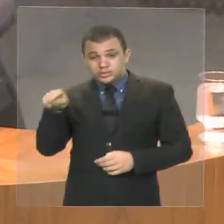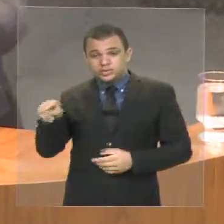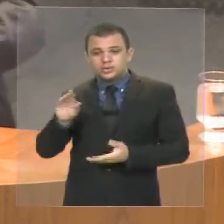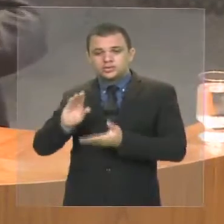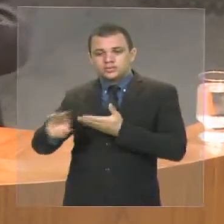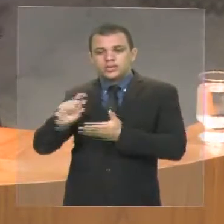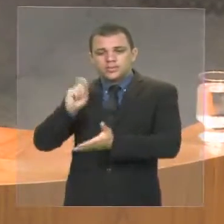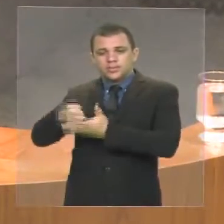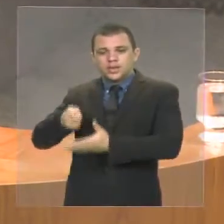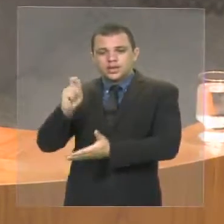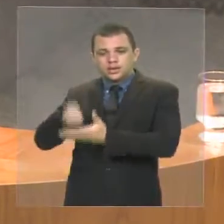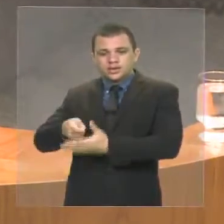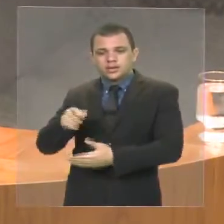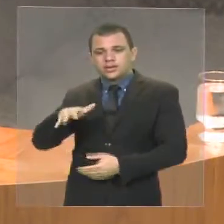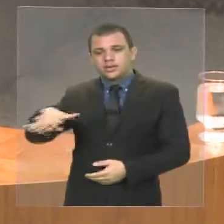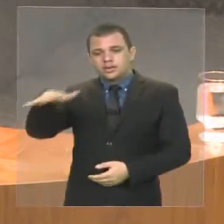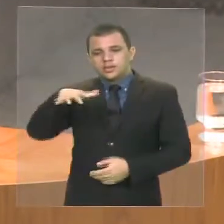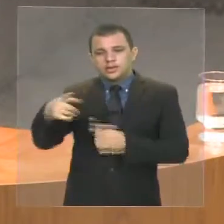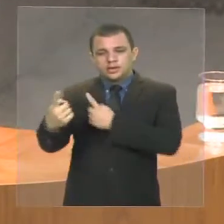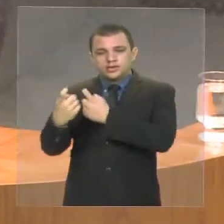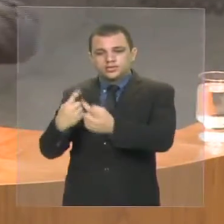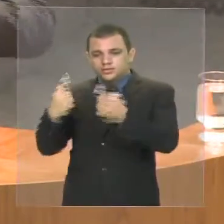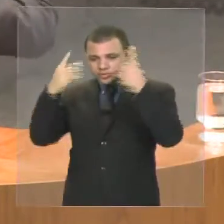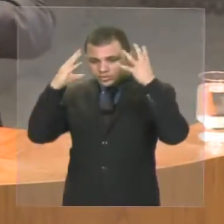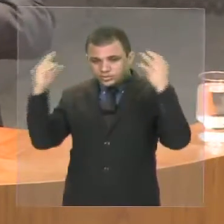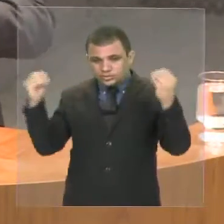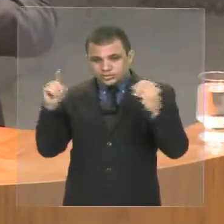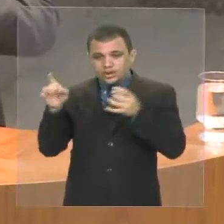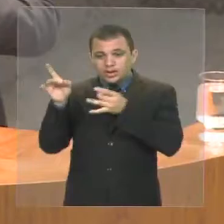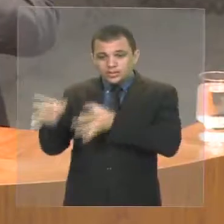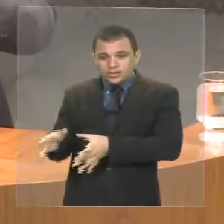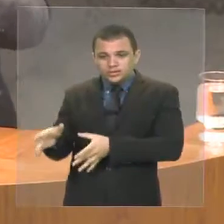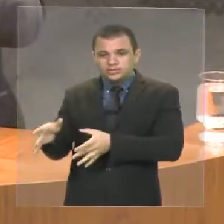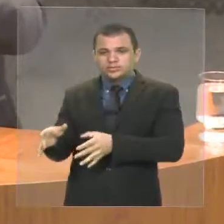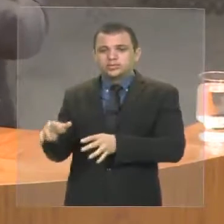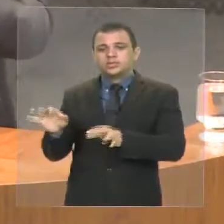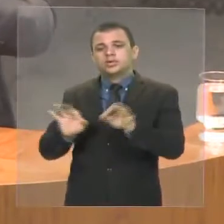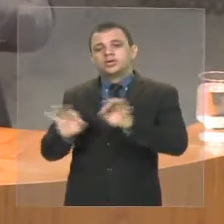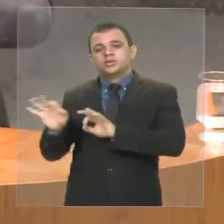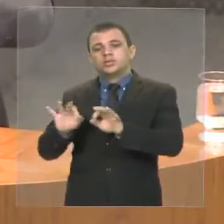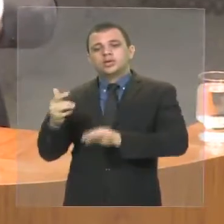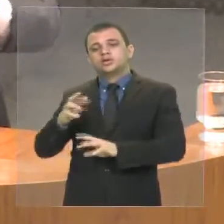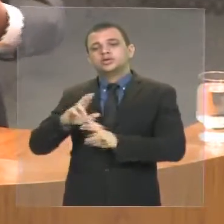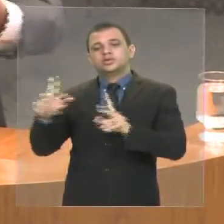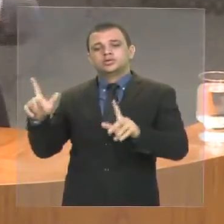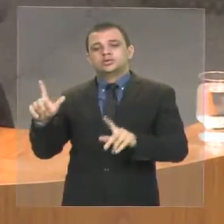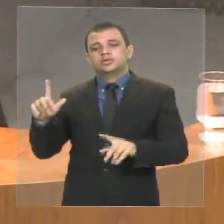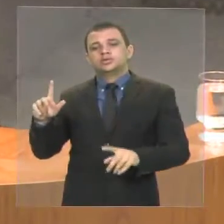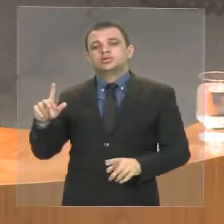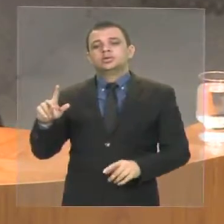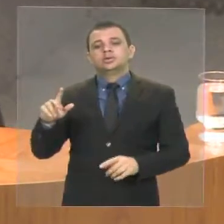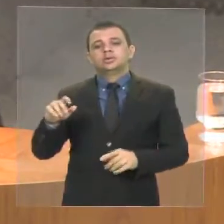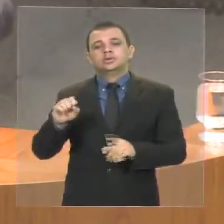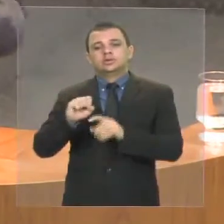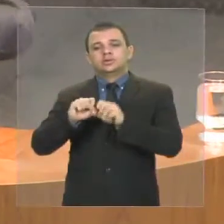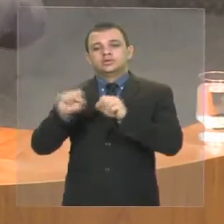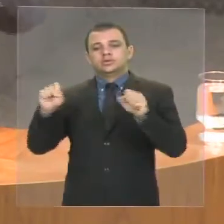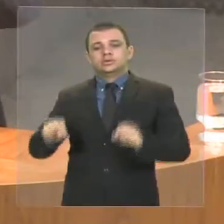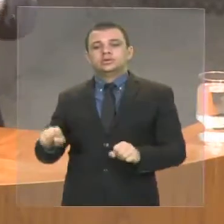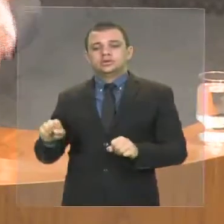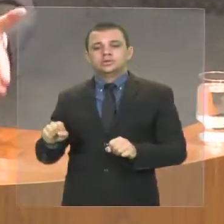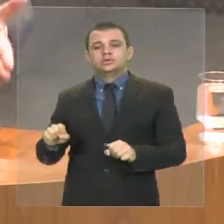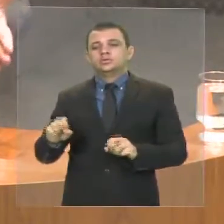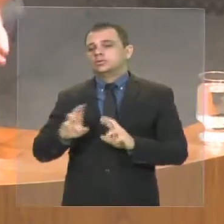holandesas, está sendo abandonado esse corredor de transporte e fazendo um sistema binário para vir pela holandesa e voltar pela litorânea. A litorânea